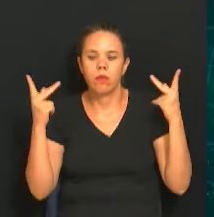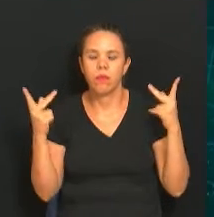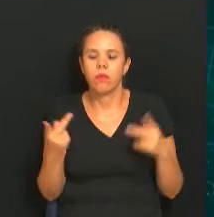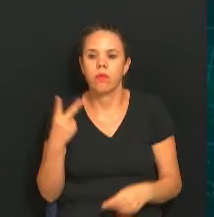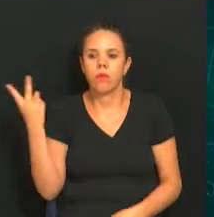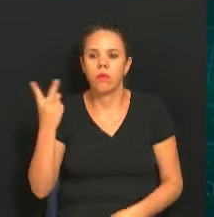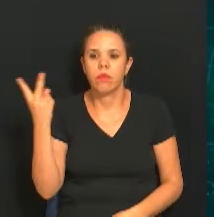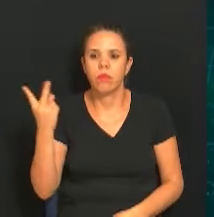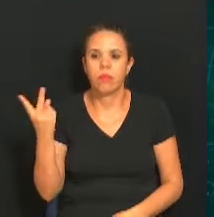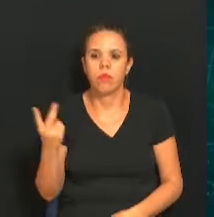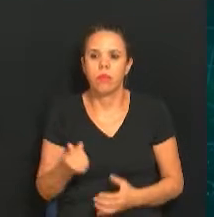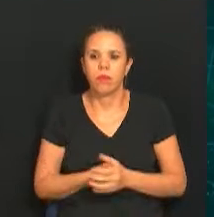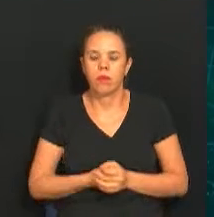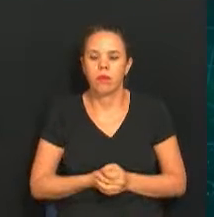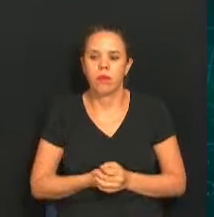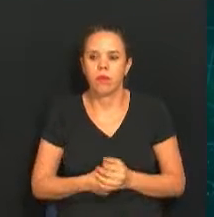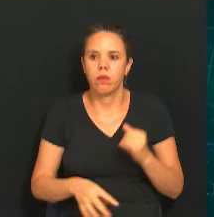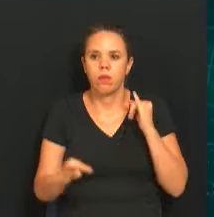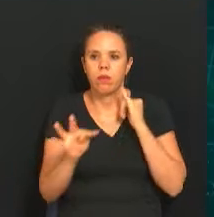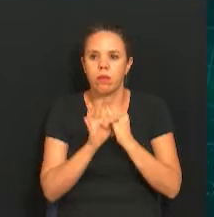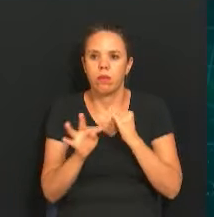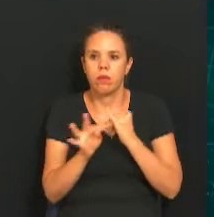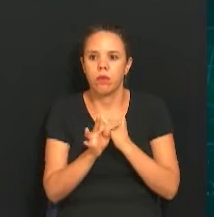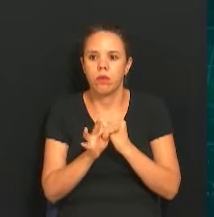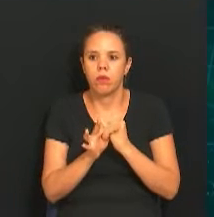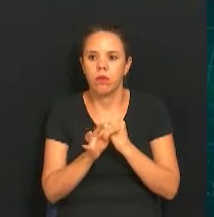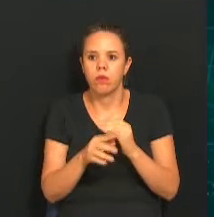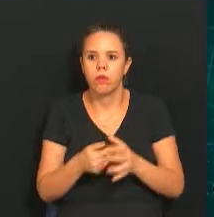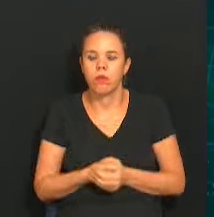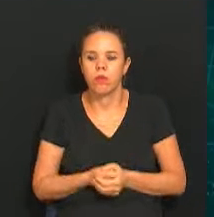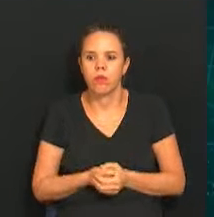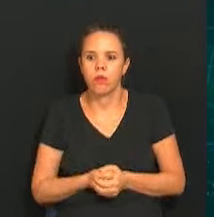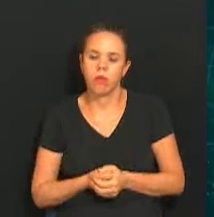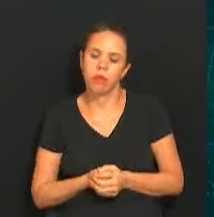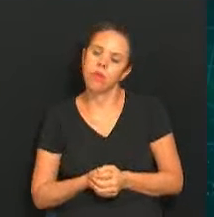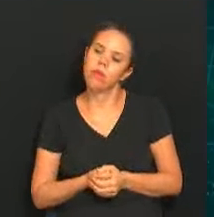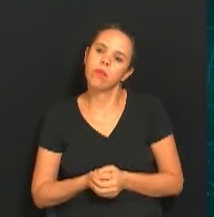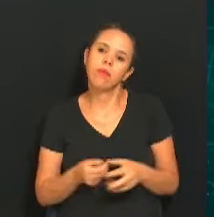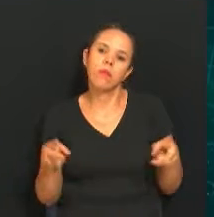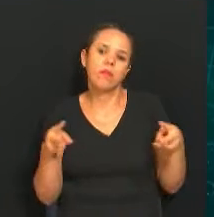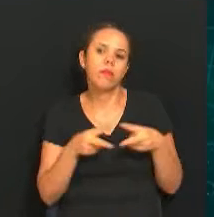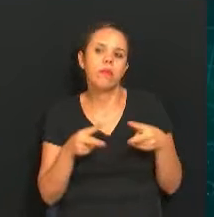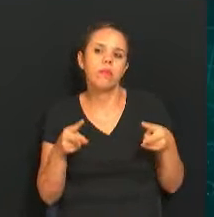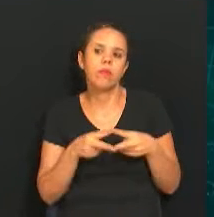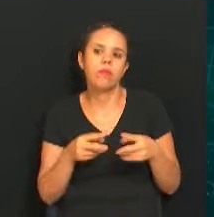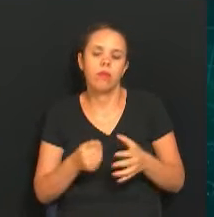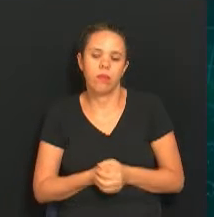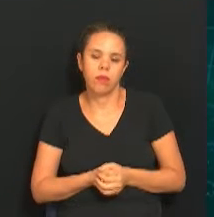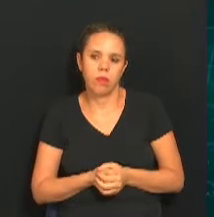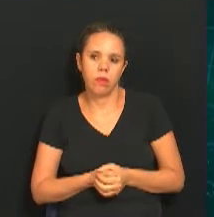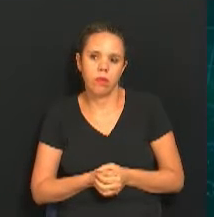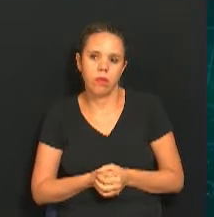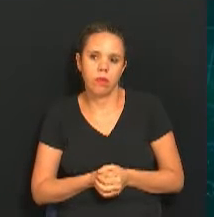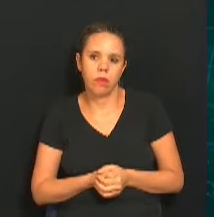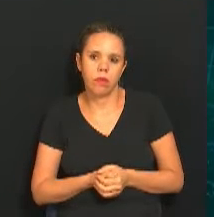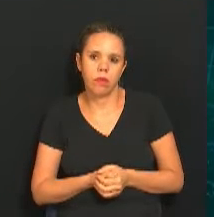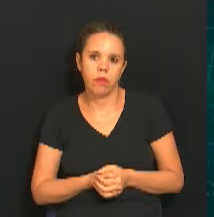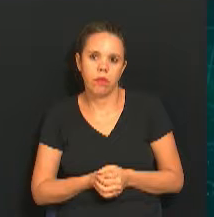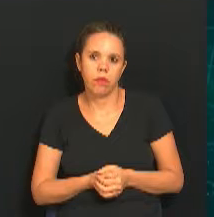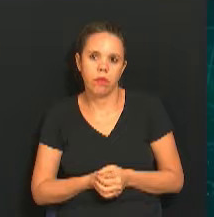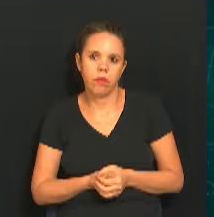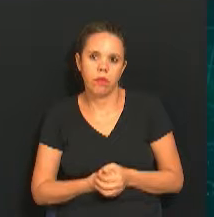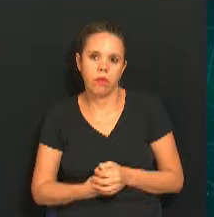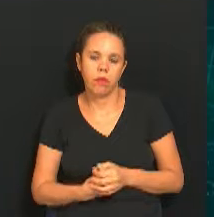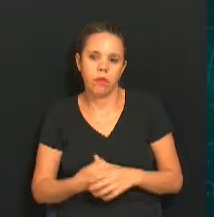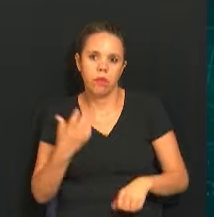796 Valinhos 445 Itatiba 346 Paulínia 326